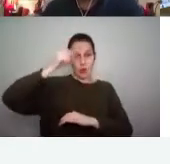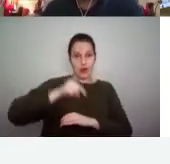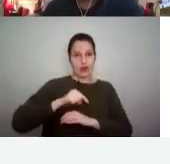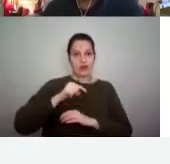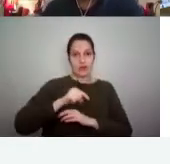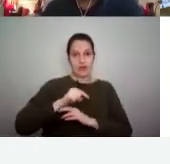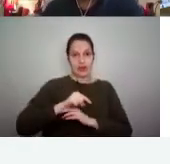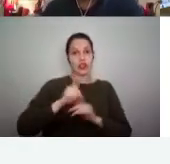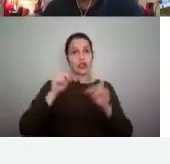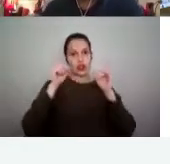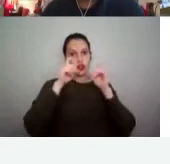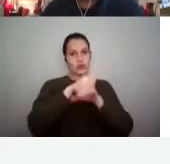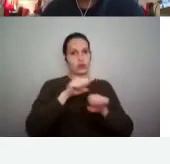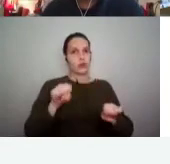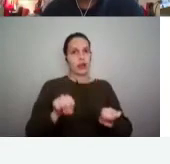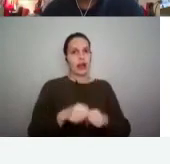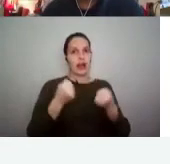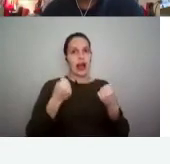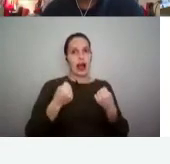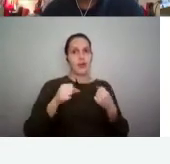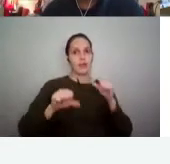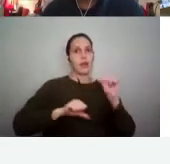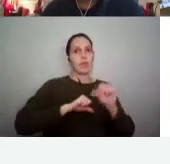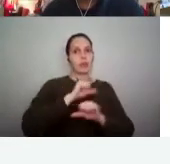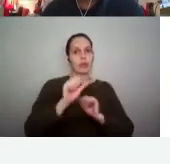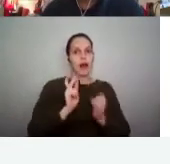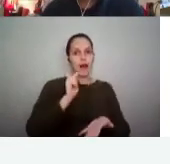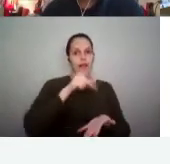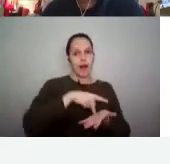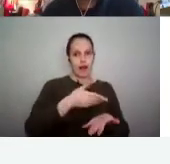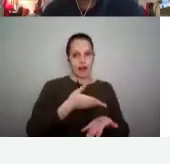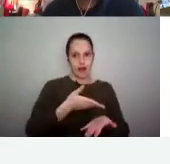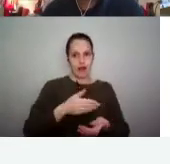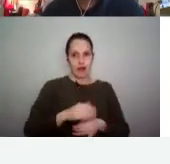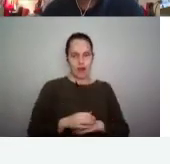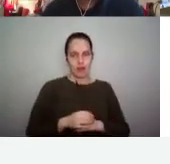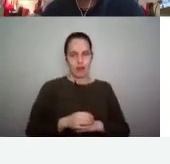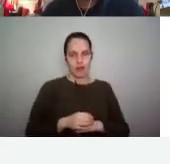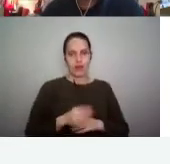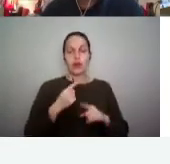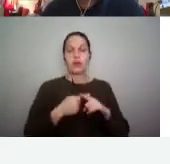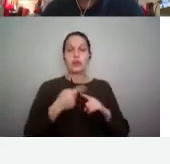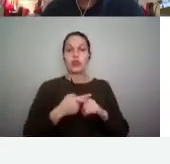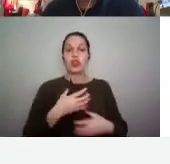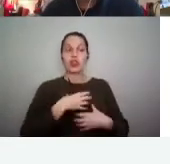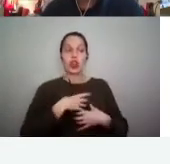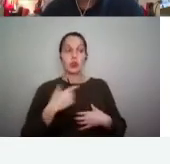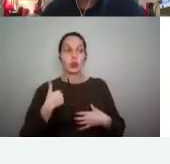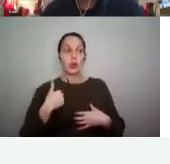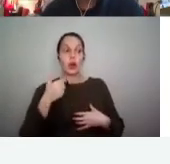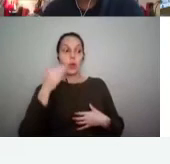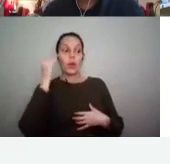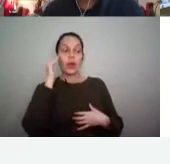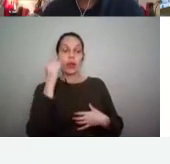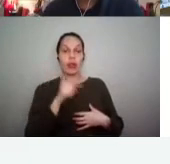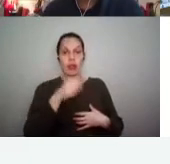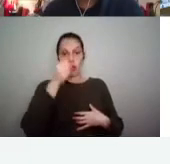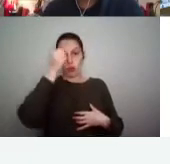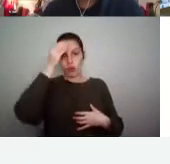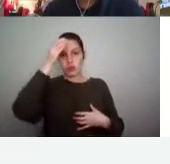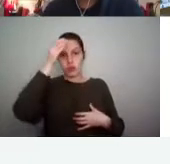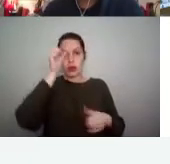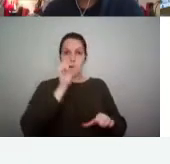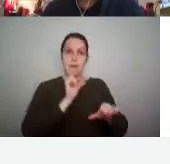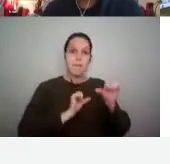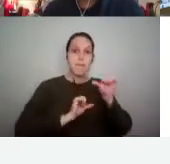rupturas mais profundas, né? Porque é a forma de compreender o conhecimento que dá uma alteração nas bases